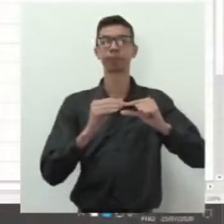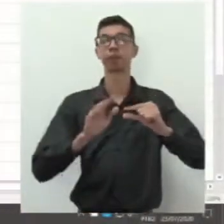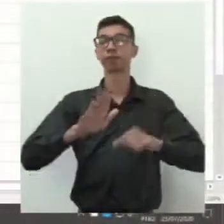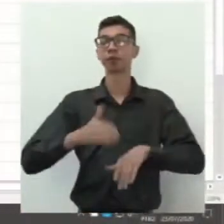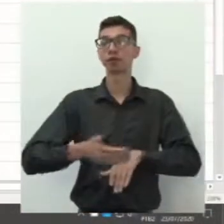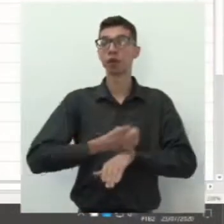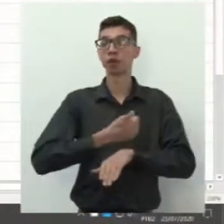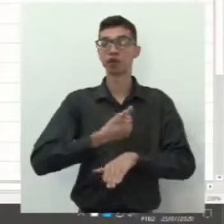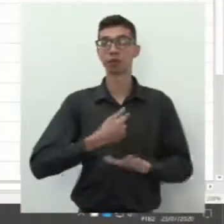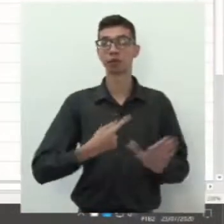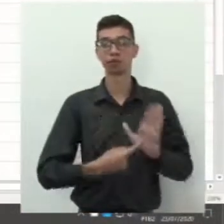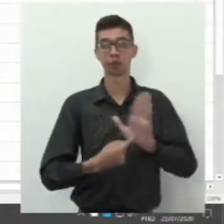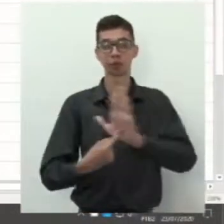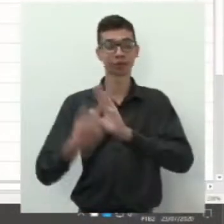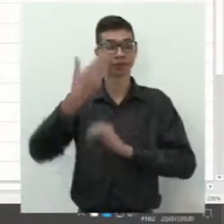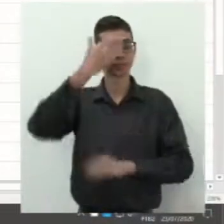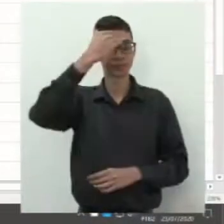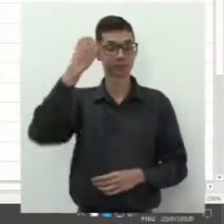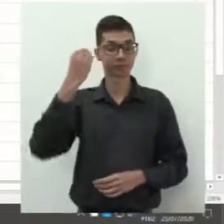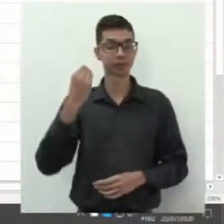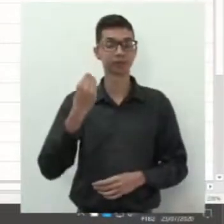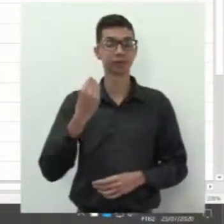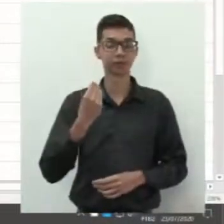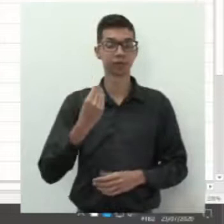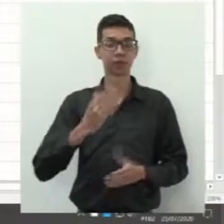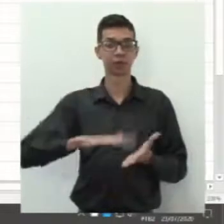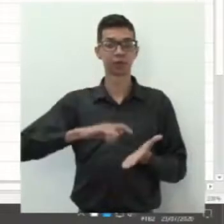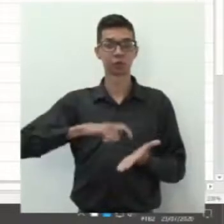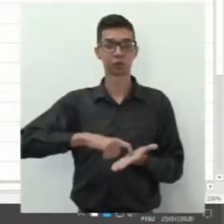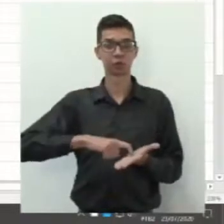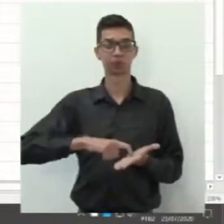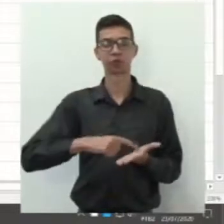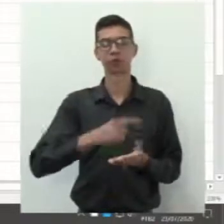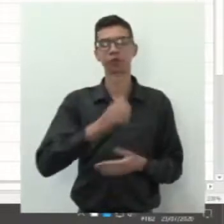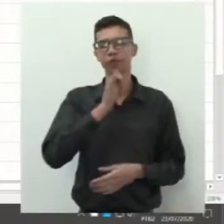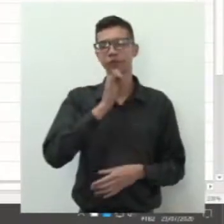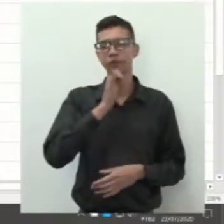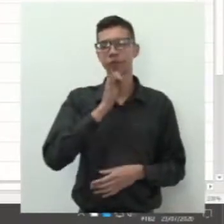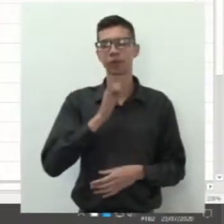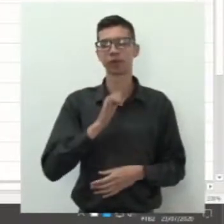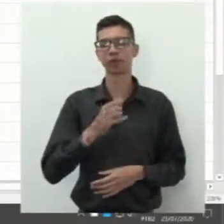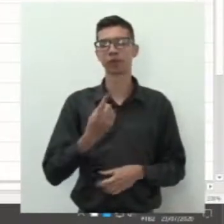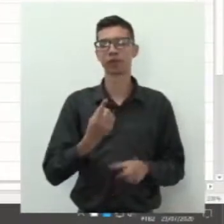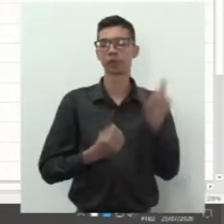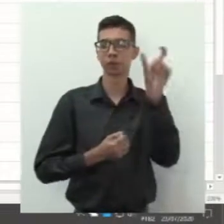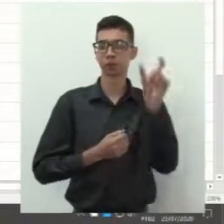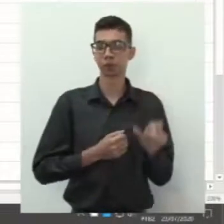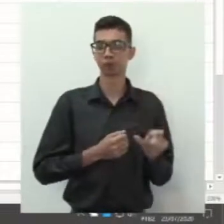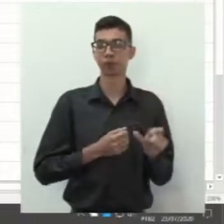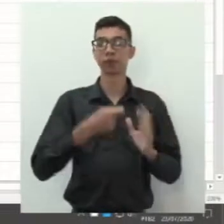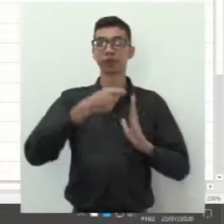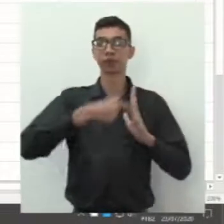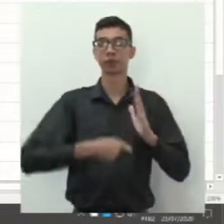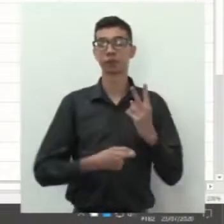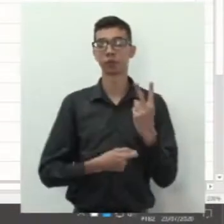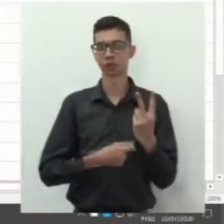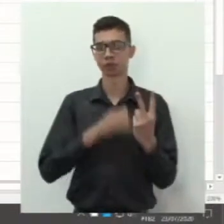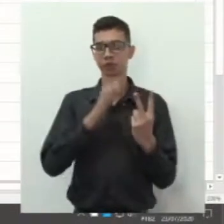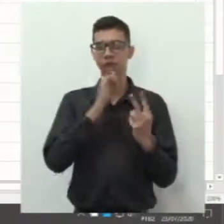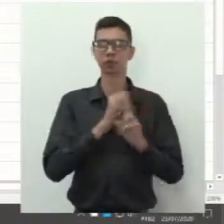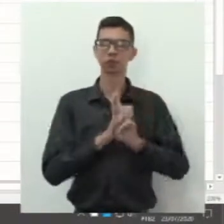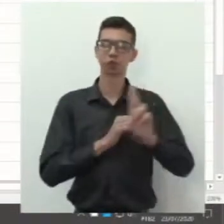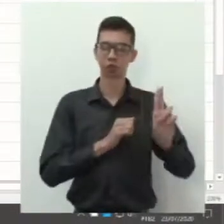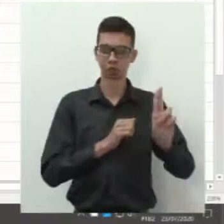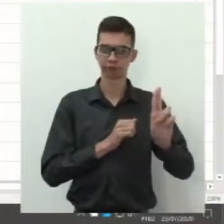batido aqui para mim, na verdade. Ó, vamos supor que eu tenho uma coluna com dois textos aqui. Então, no caso, eu tenho sobrenome e nome,